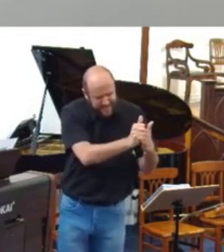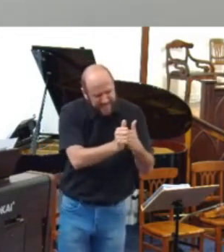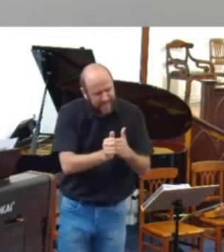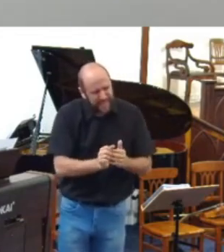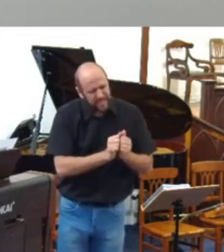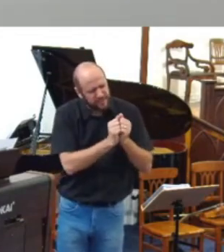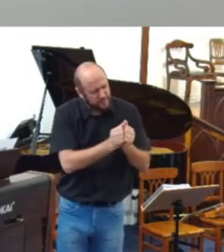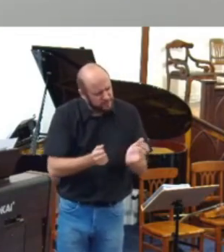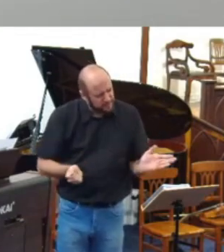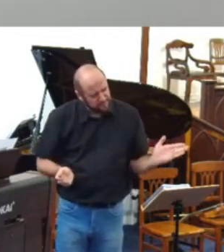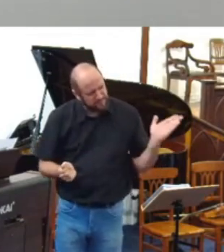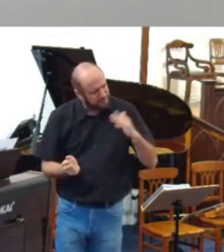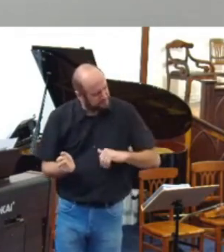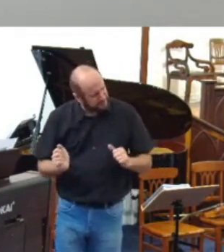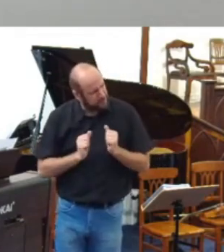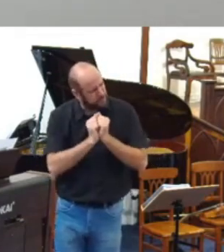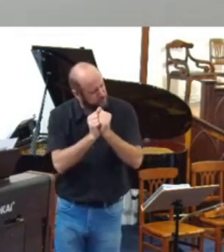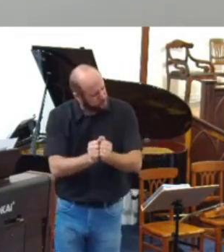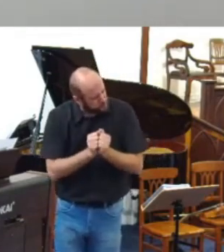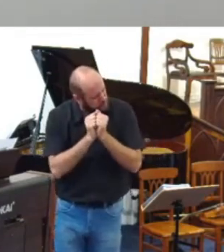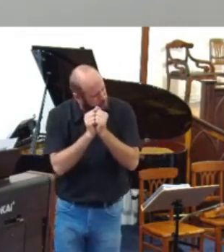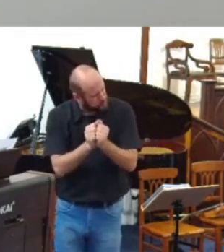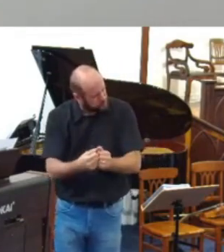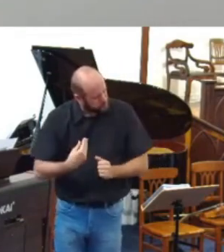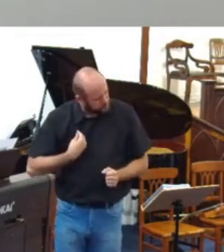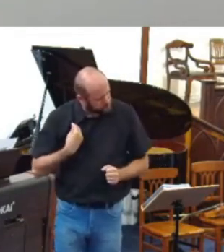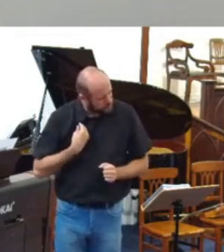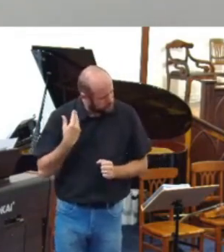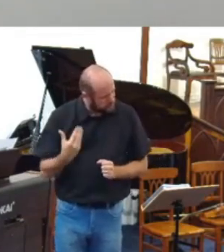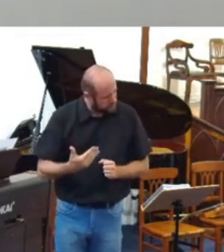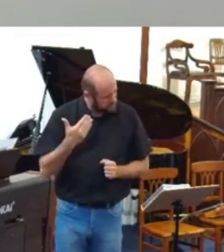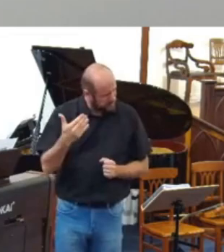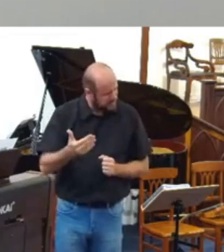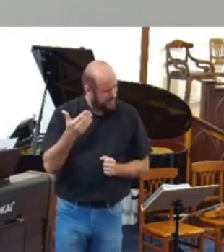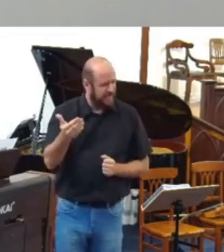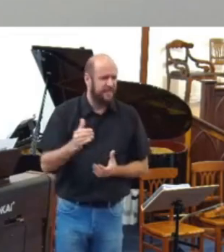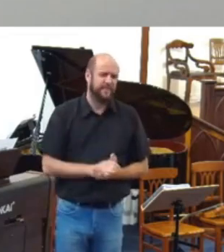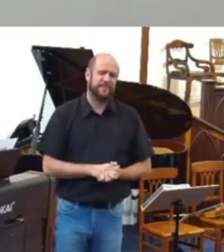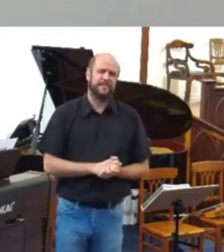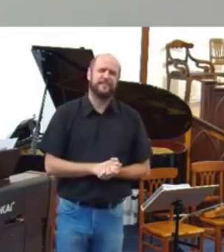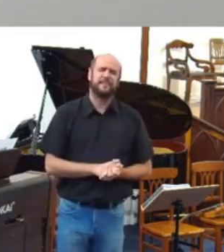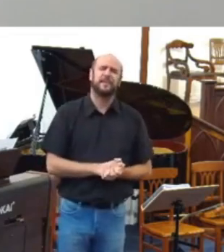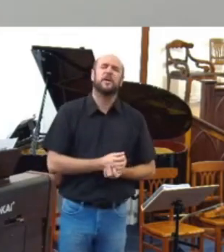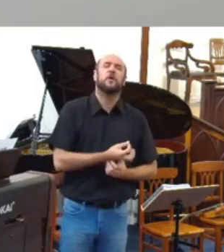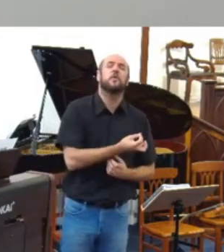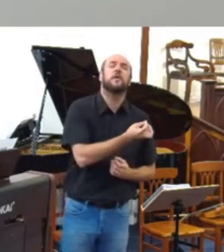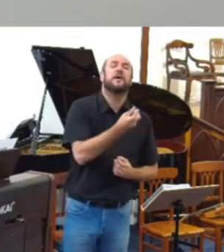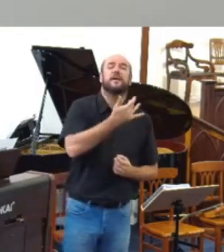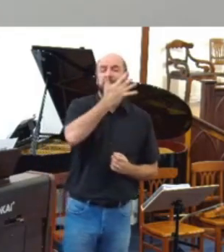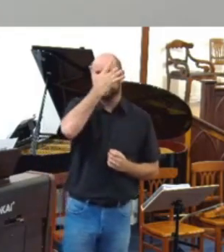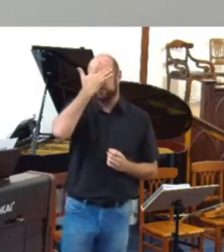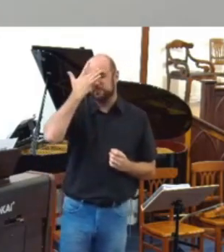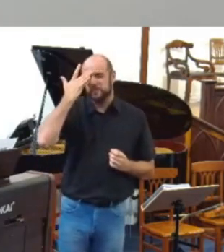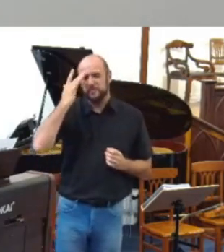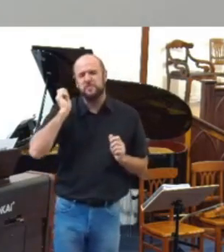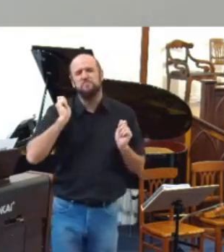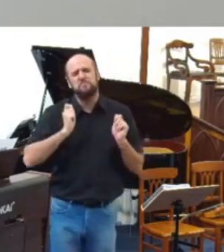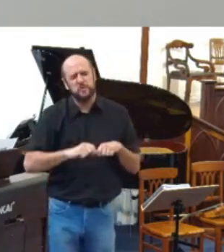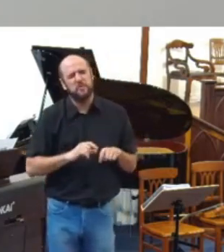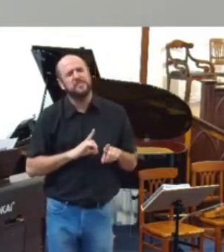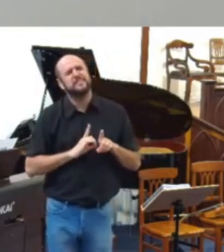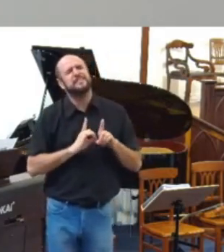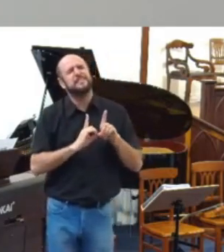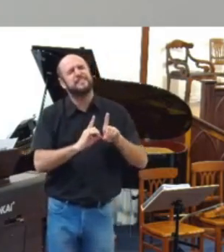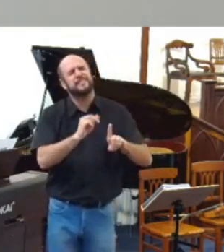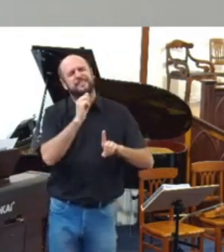vamos, eu ando devagar com você, a gente vai caminhar. Quantos poderão fazer dezenas, centenas de